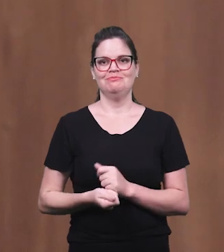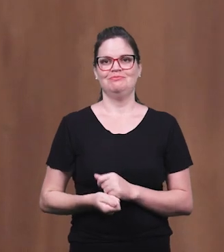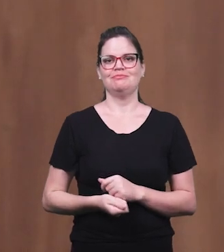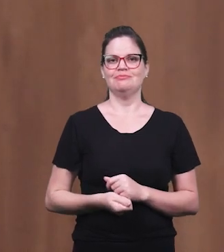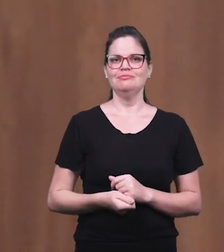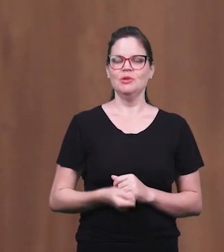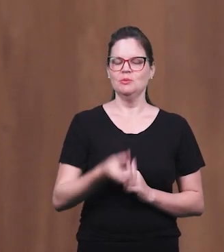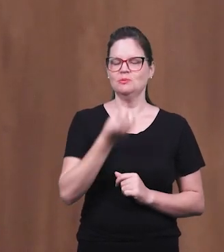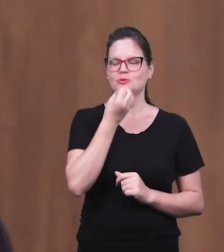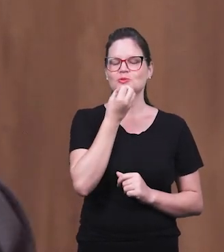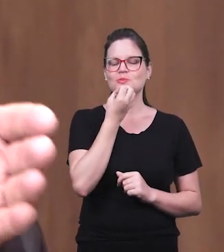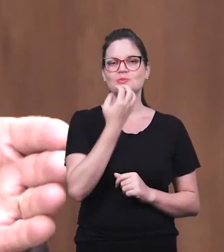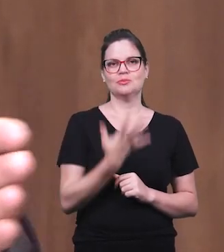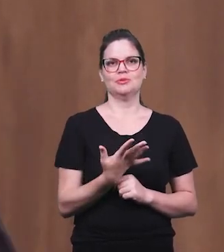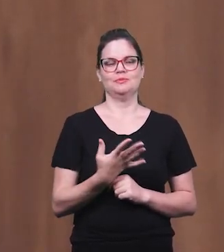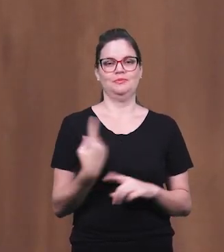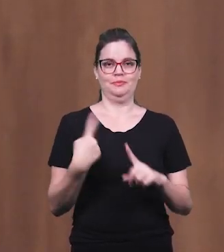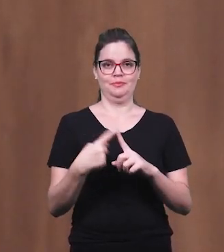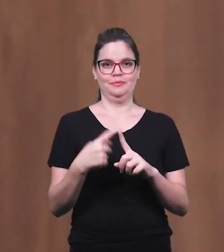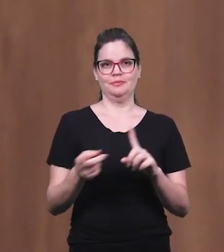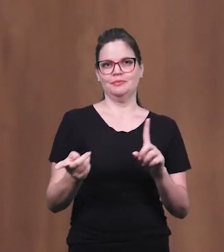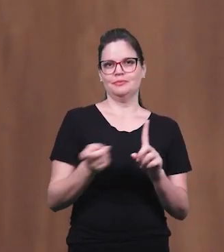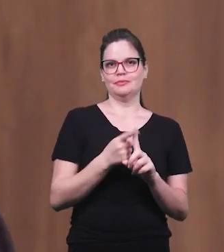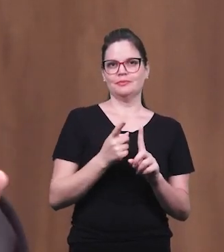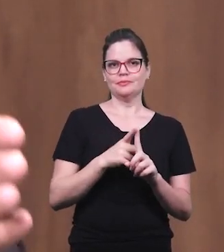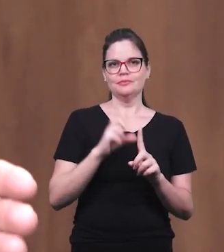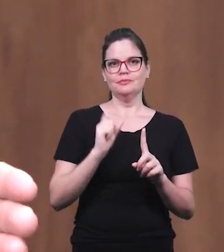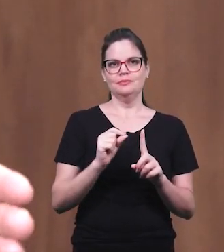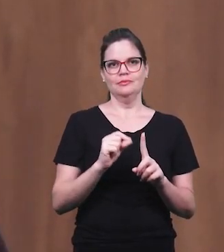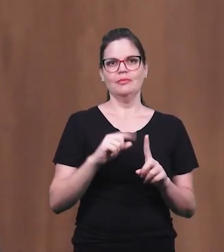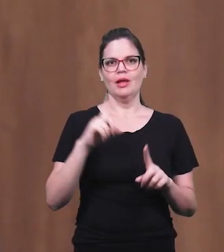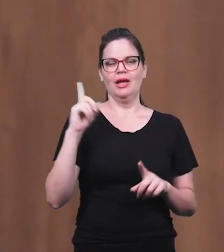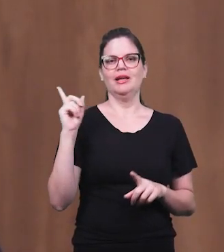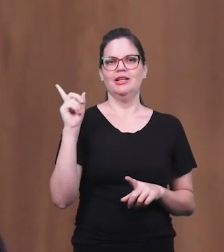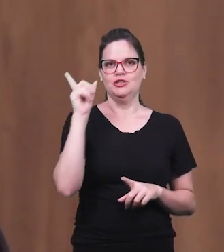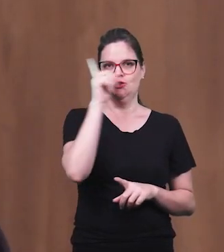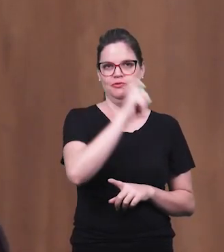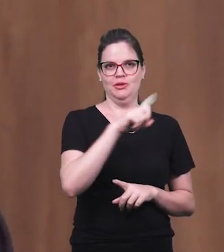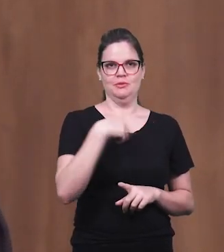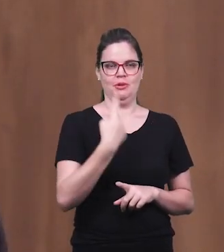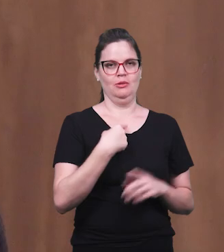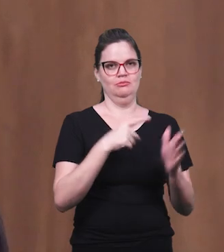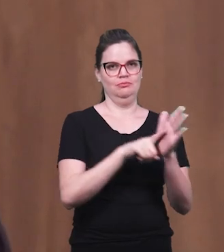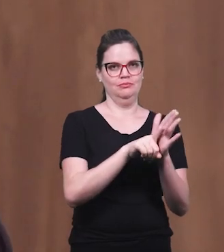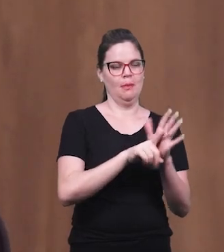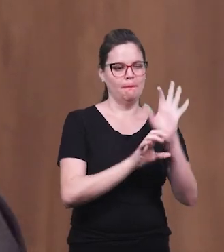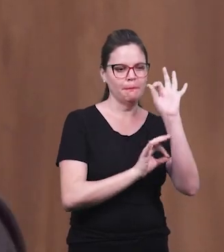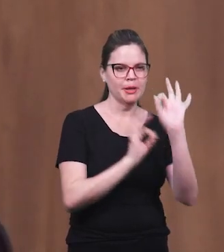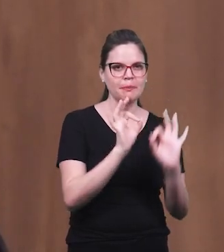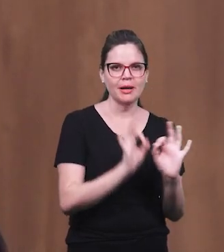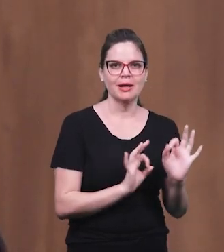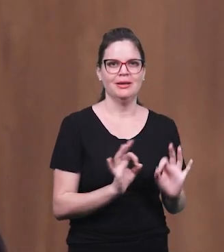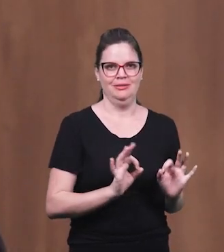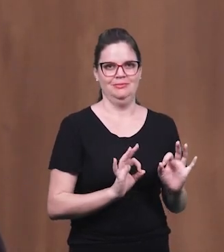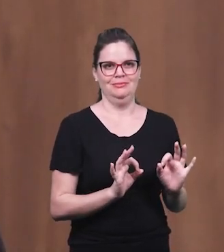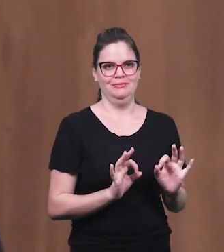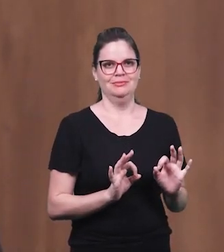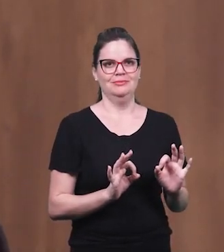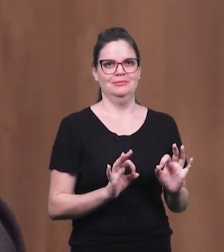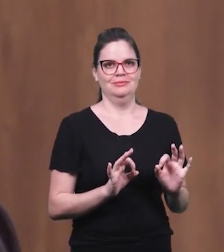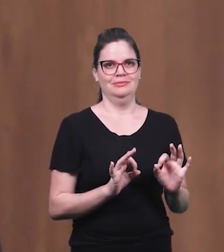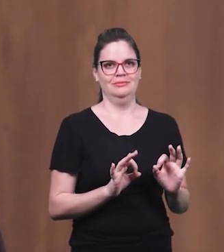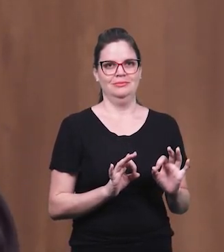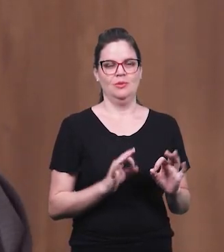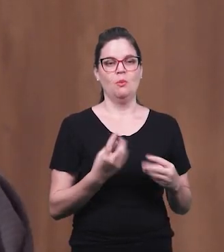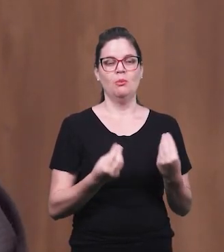muito positiva, porque primeiramente é um exercício difícil para um pesquisador. Sim. Vulgarizar o trabalho, né?